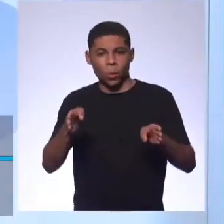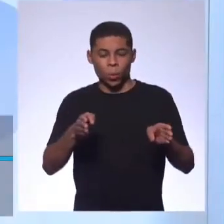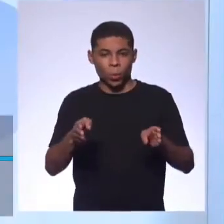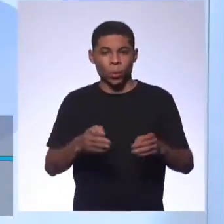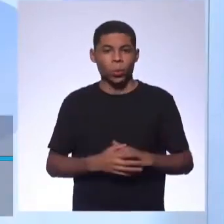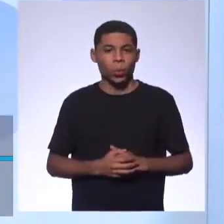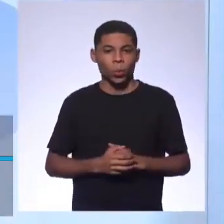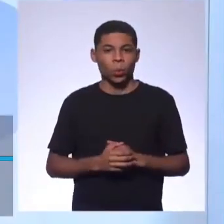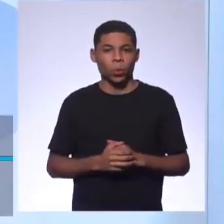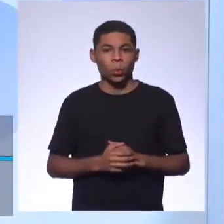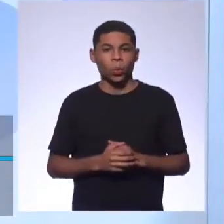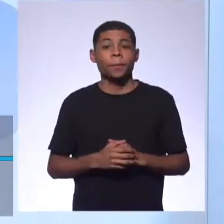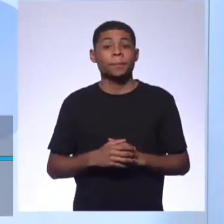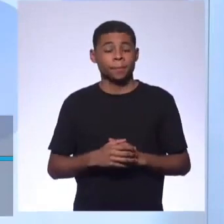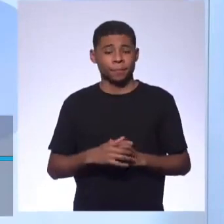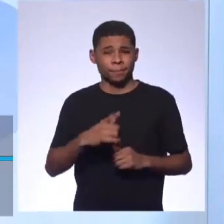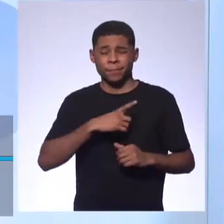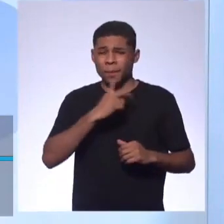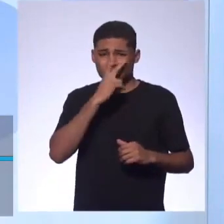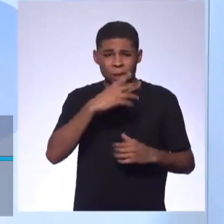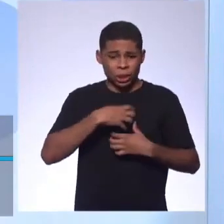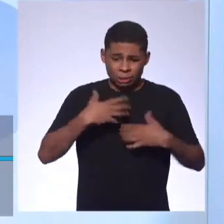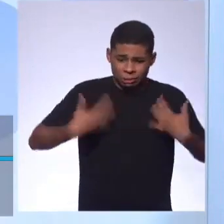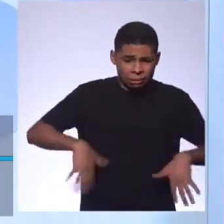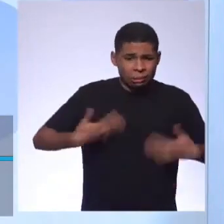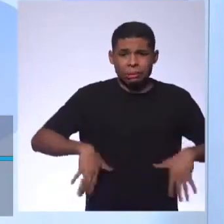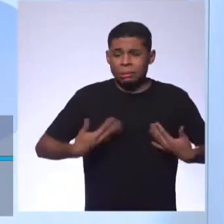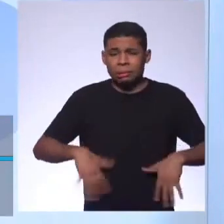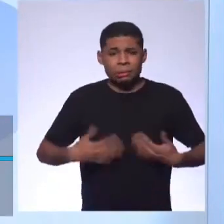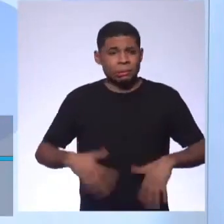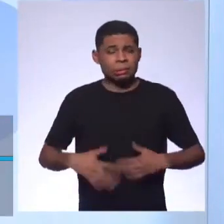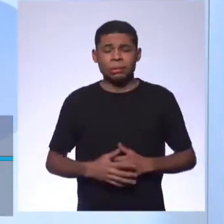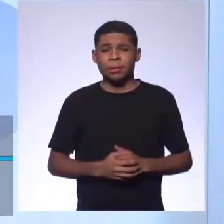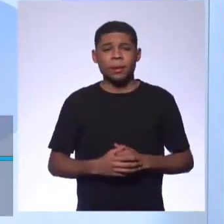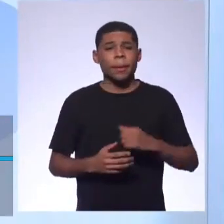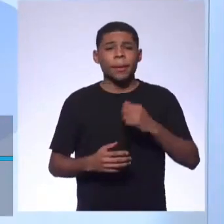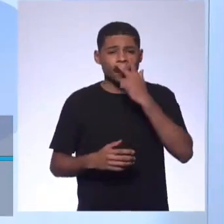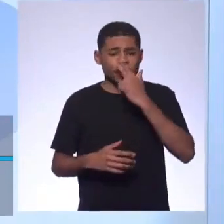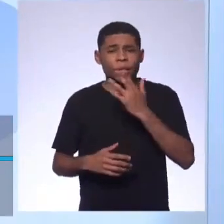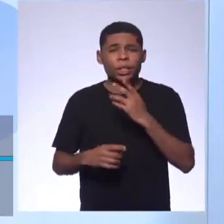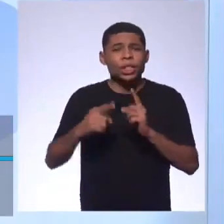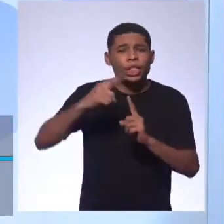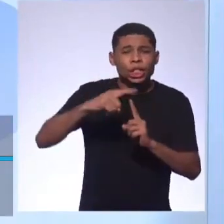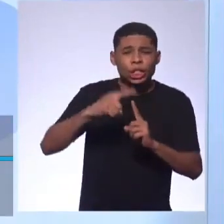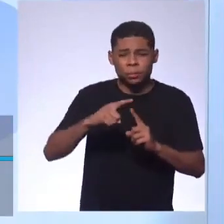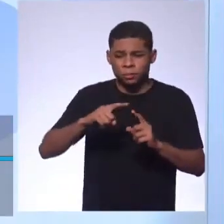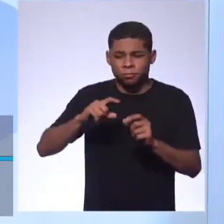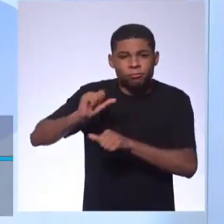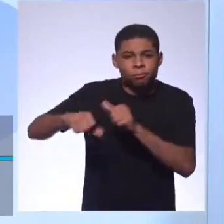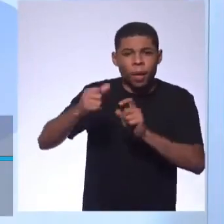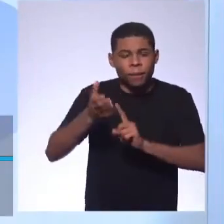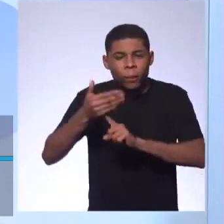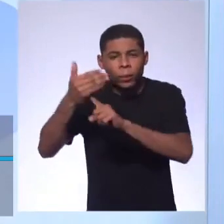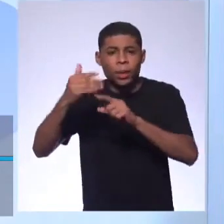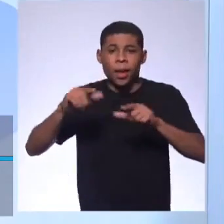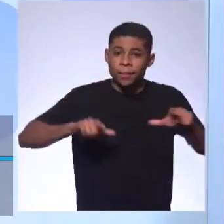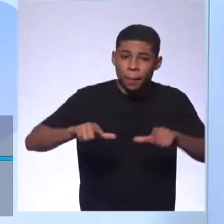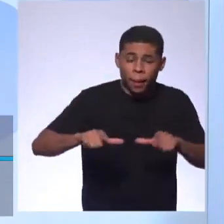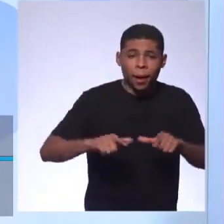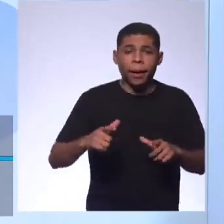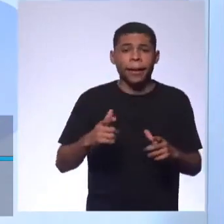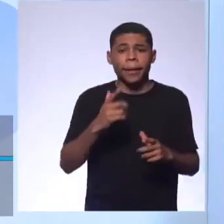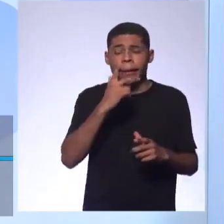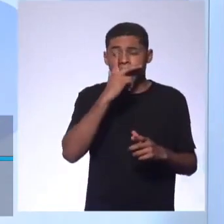de grandes desesperanças sobre um tipo de desenvolvimento de tecnologia, de trabalho,